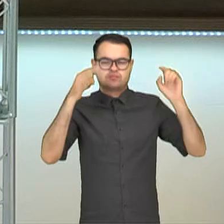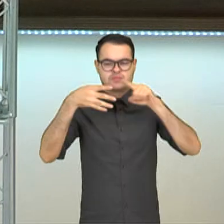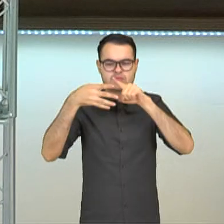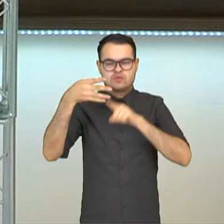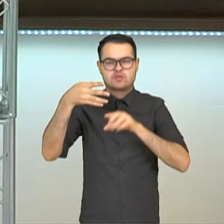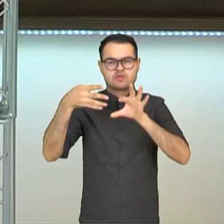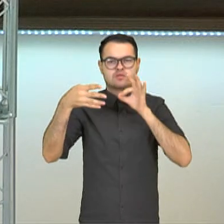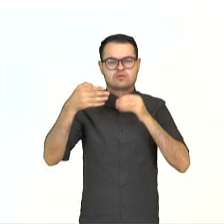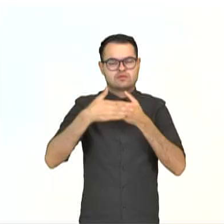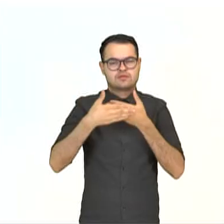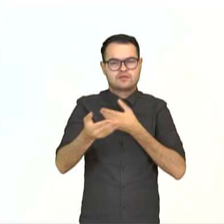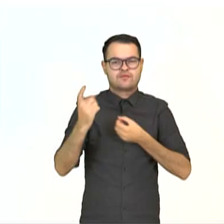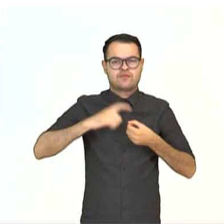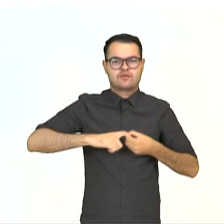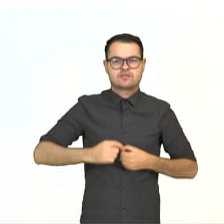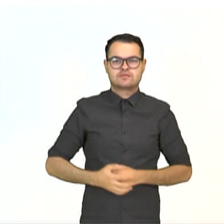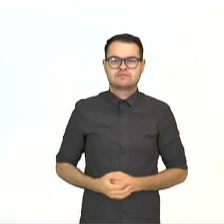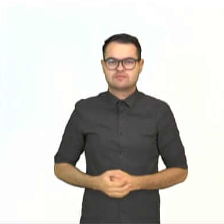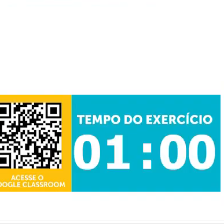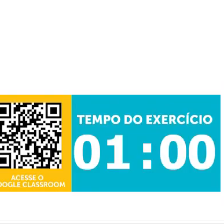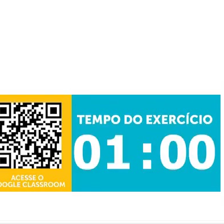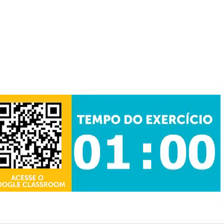nós já retornamos?